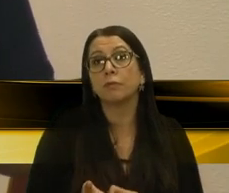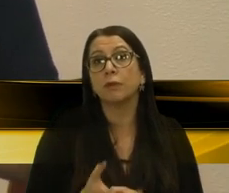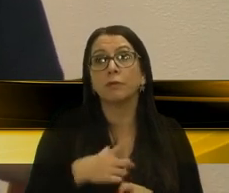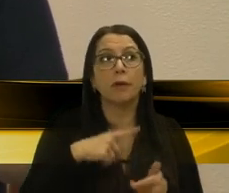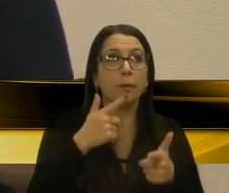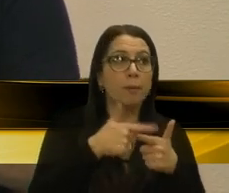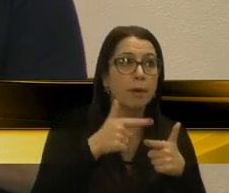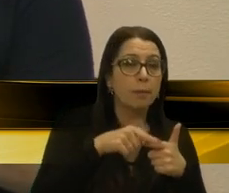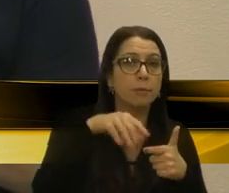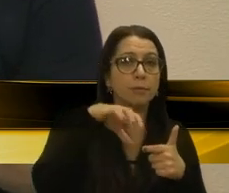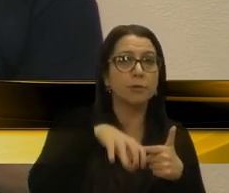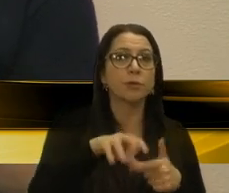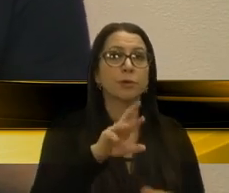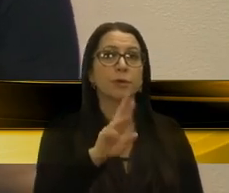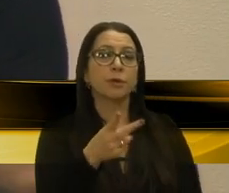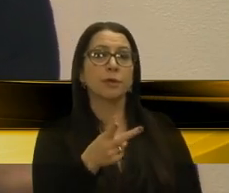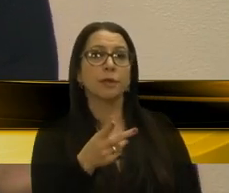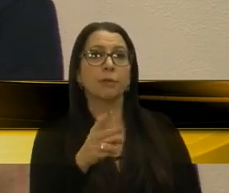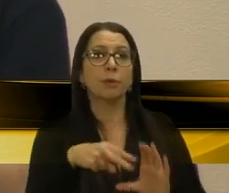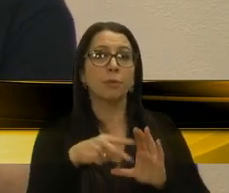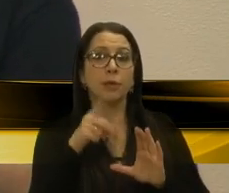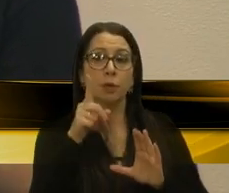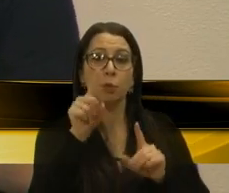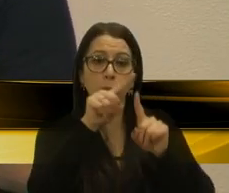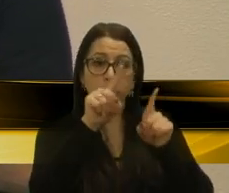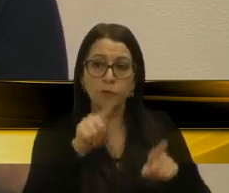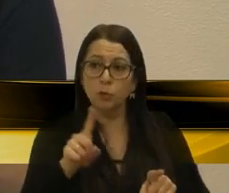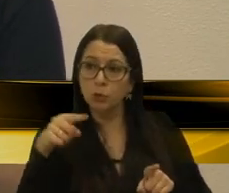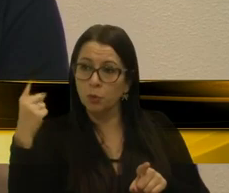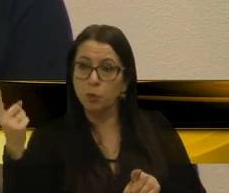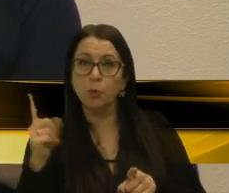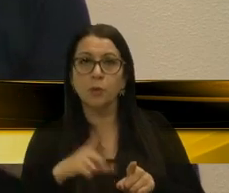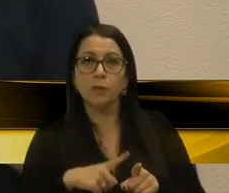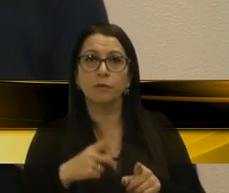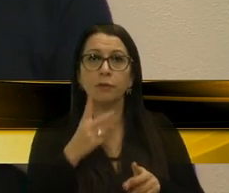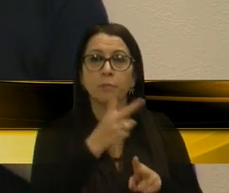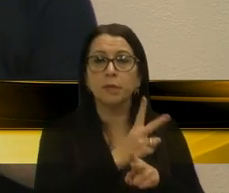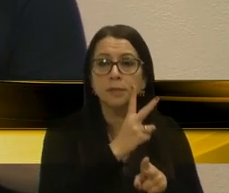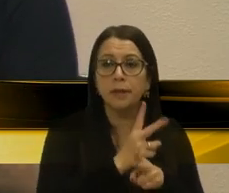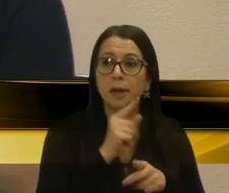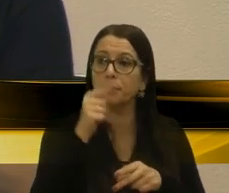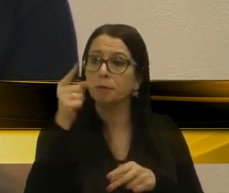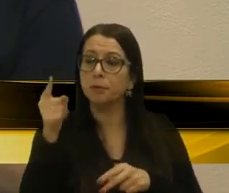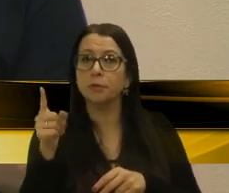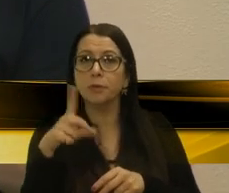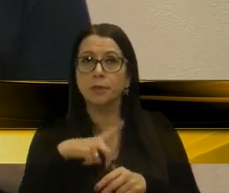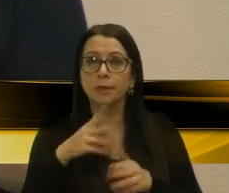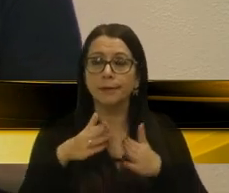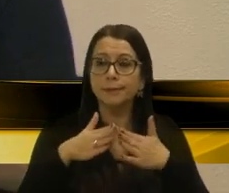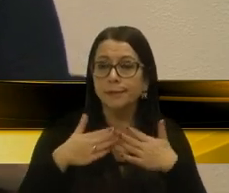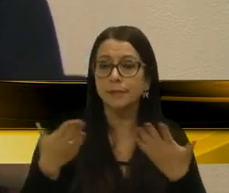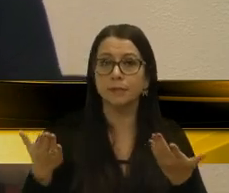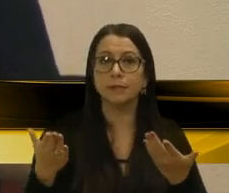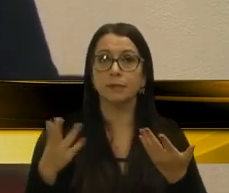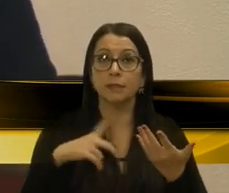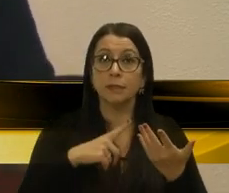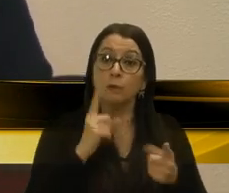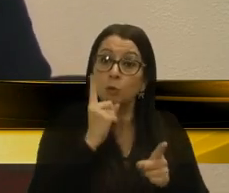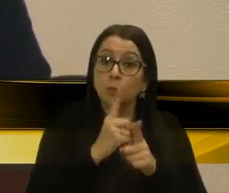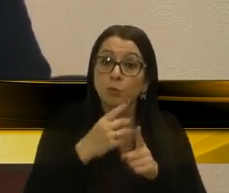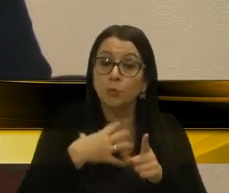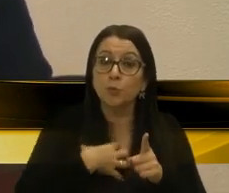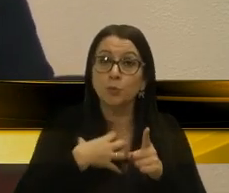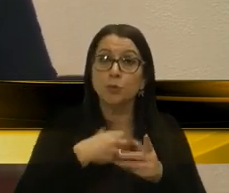problema no setor de recursos humanos da Câmara, que tem um servidor, a outra servidora foi cedida, a outra servidora estava de licença. Nós temos que achar uma